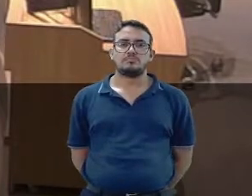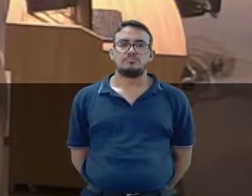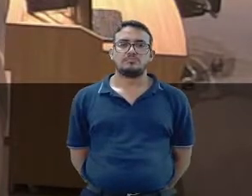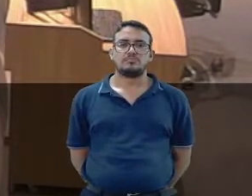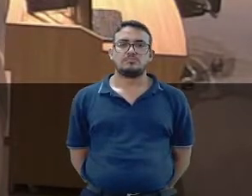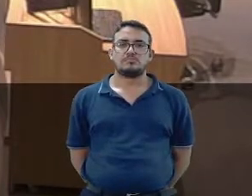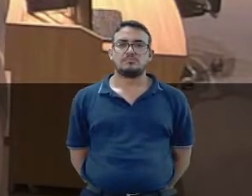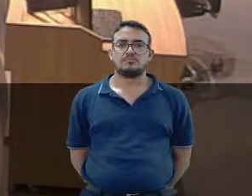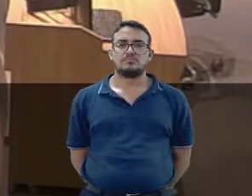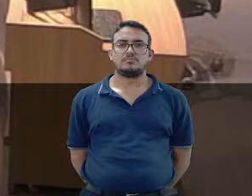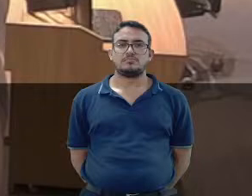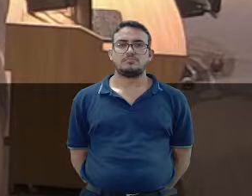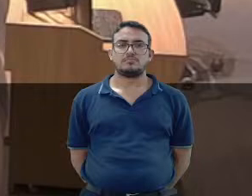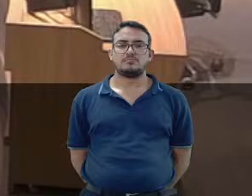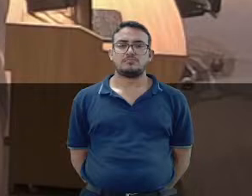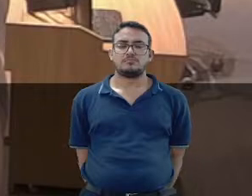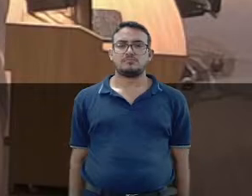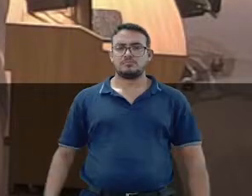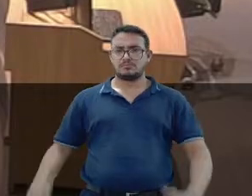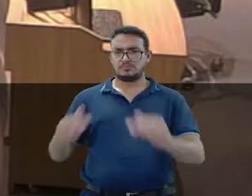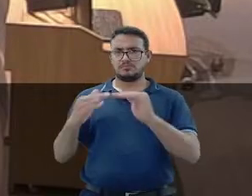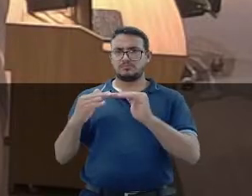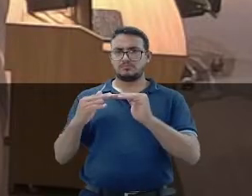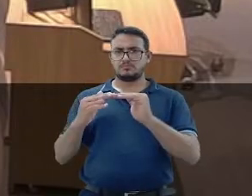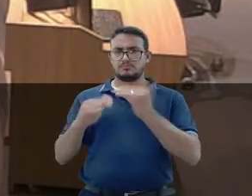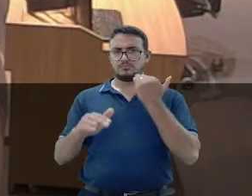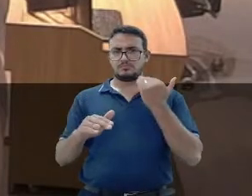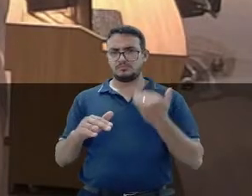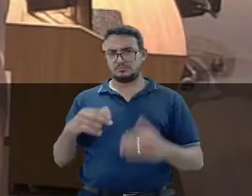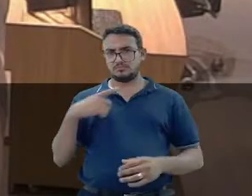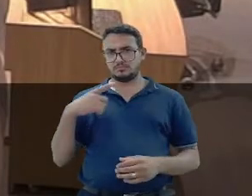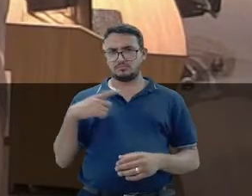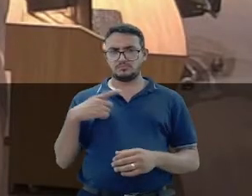Excelência, há divergências no voto, em relação ao voto do relator?